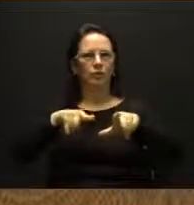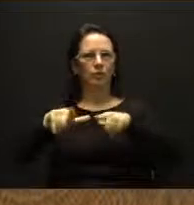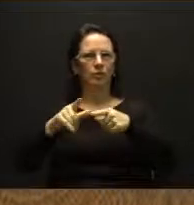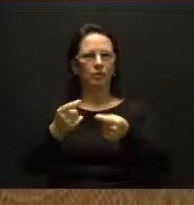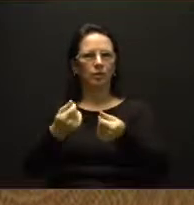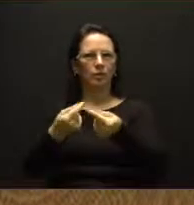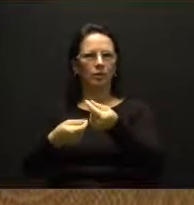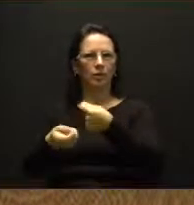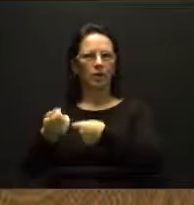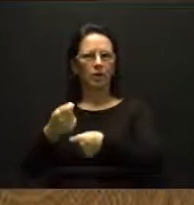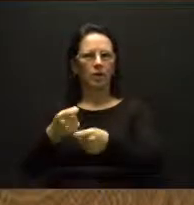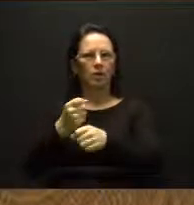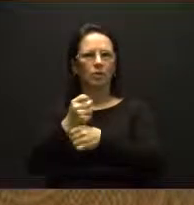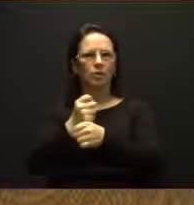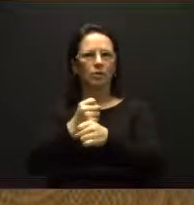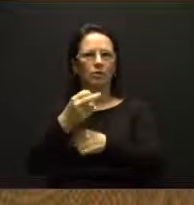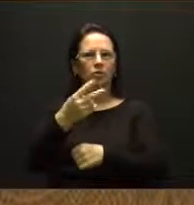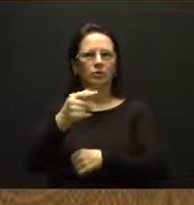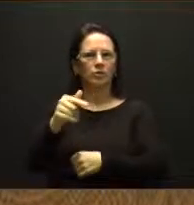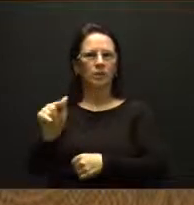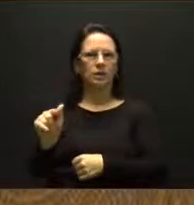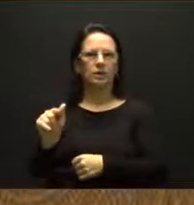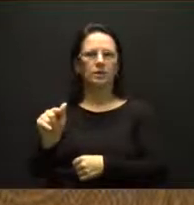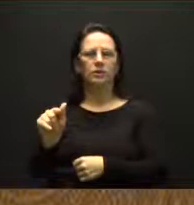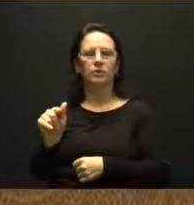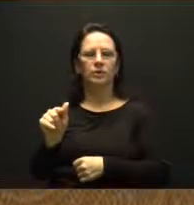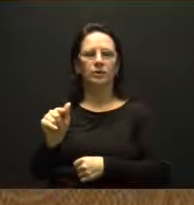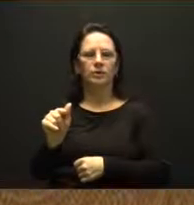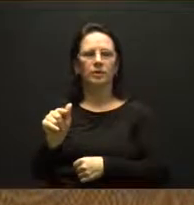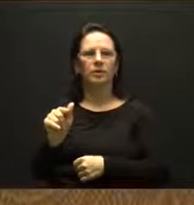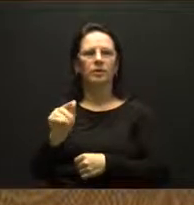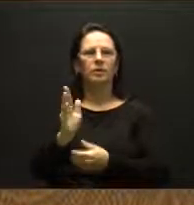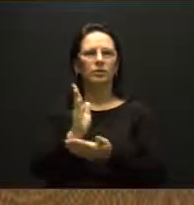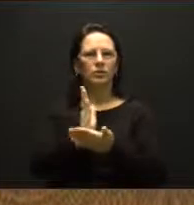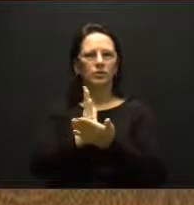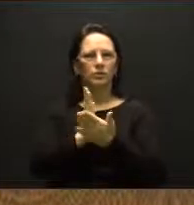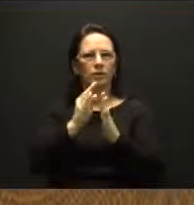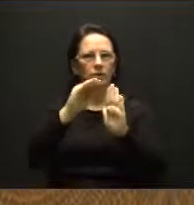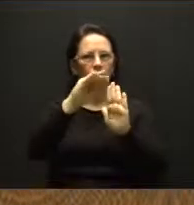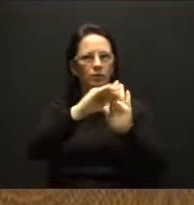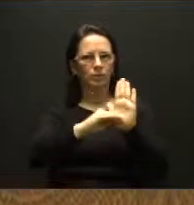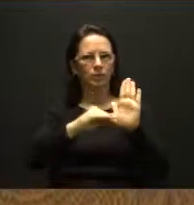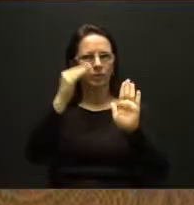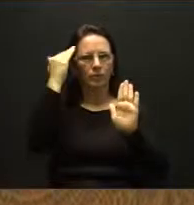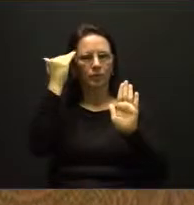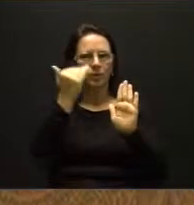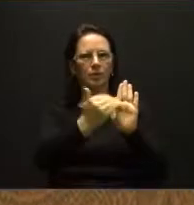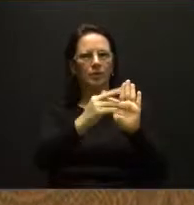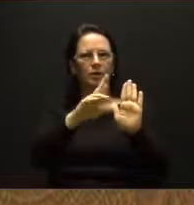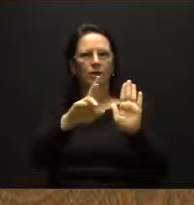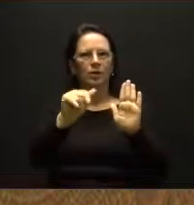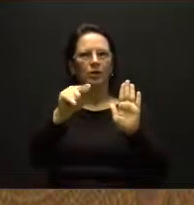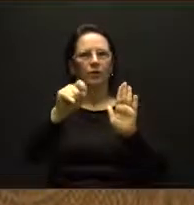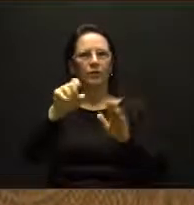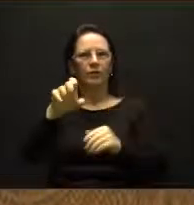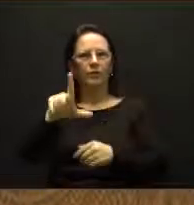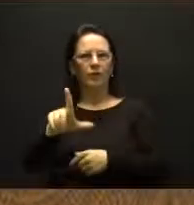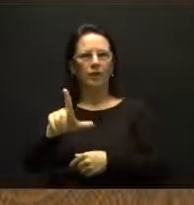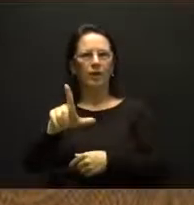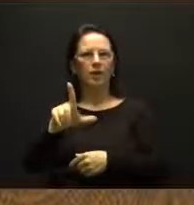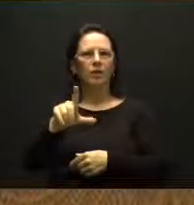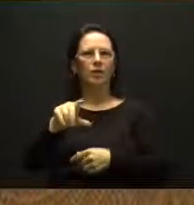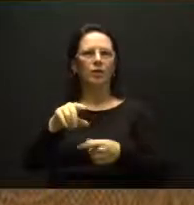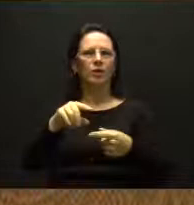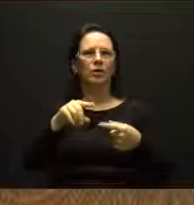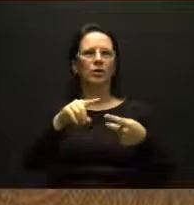para o ano legislativo de 2017 e ficará assim constituída rafael de souza de lá na